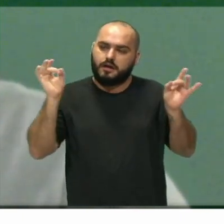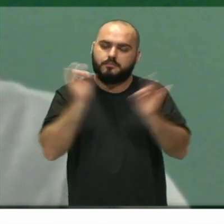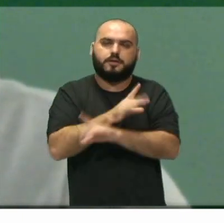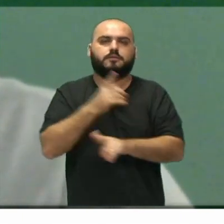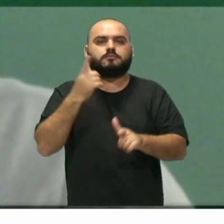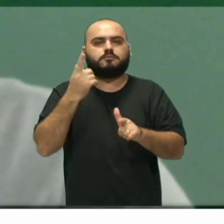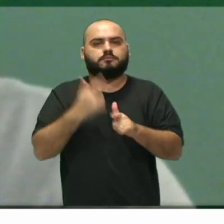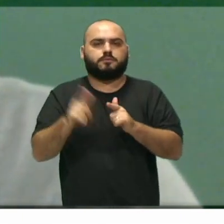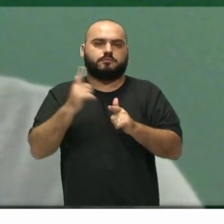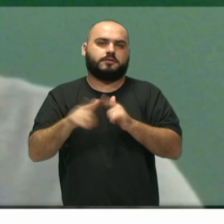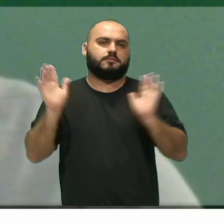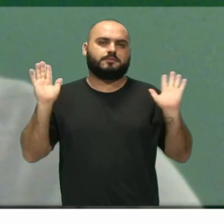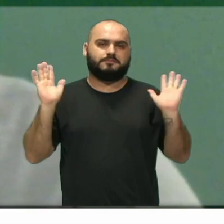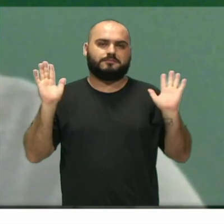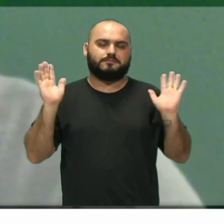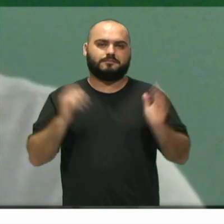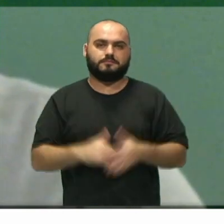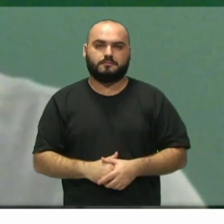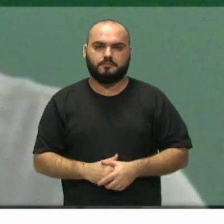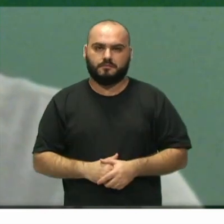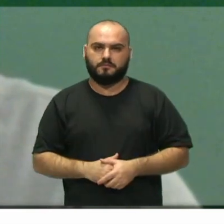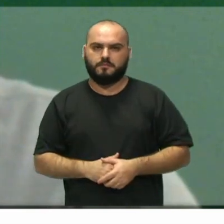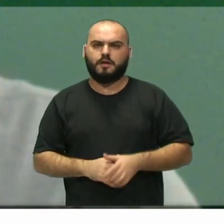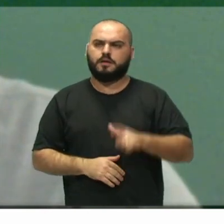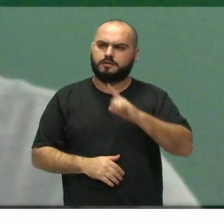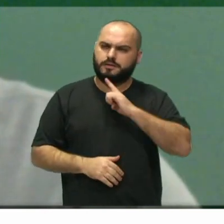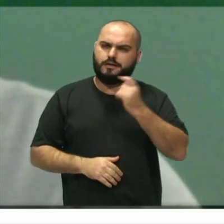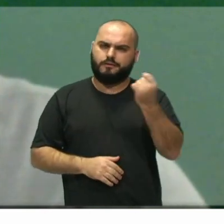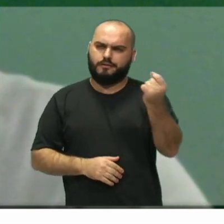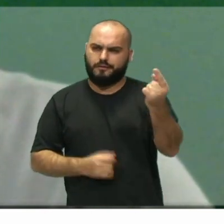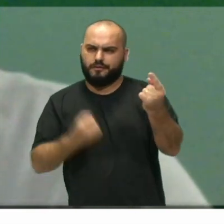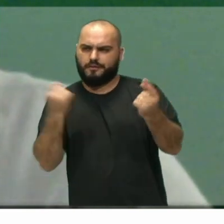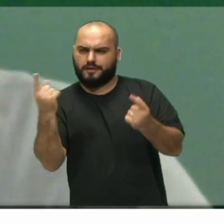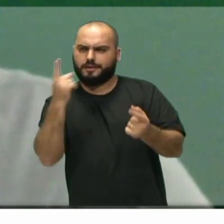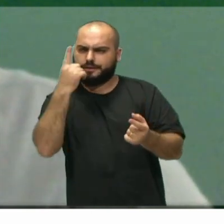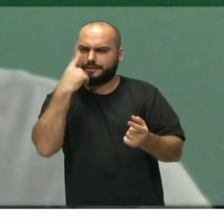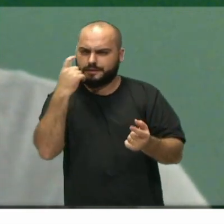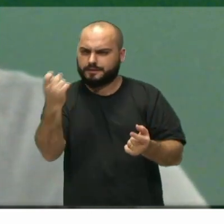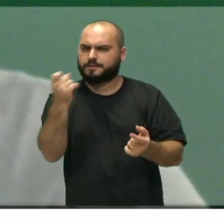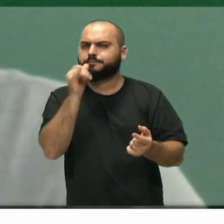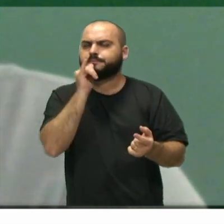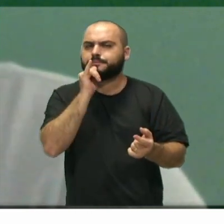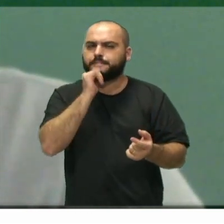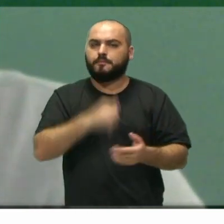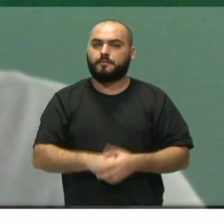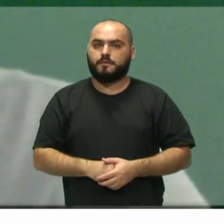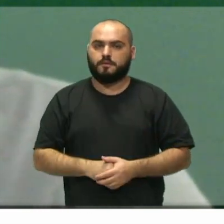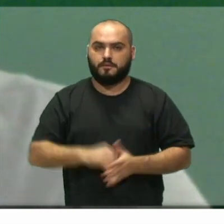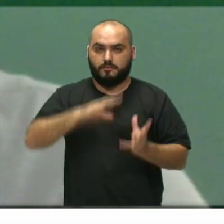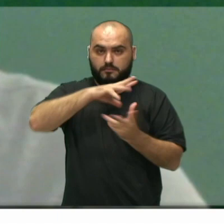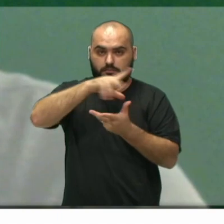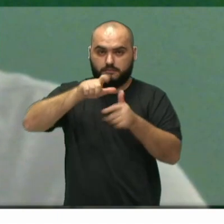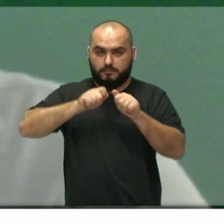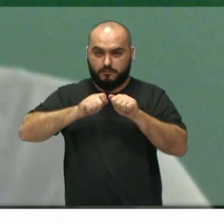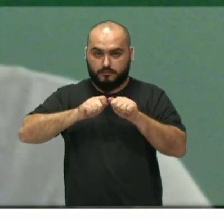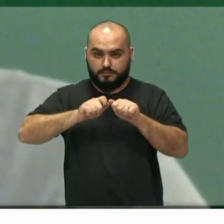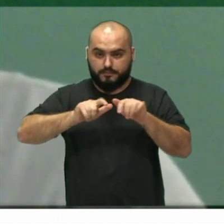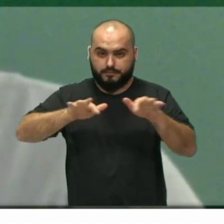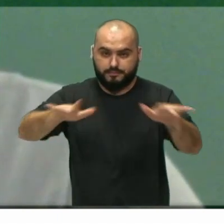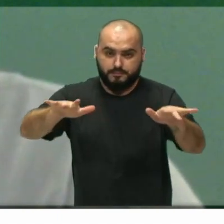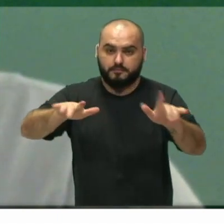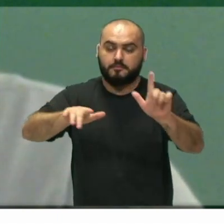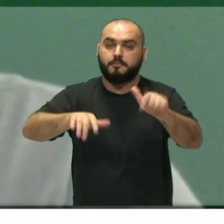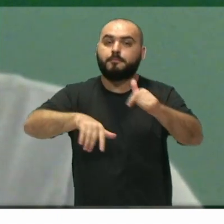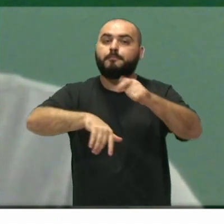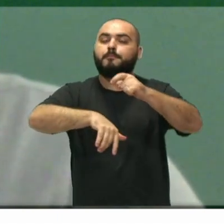agora. Acontecem algumas coisas interessantes, por exemplo, a pandemia é um